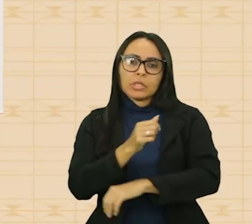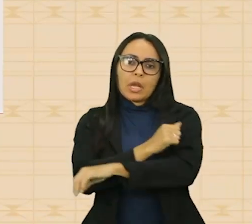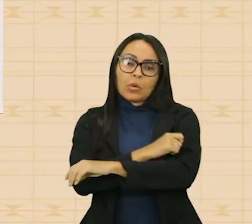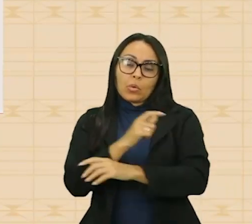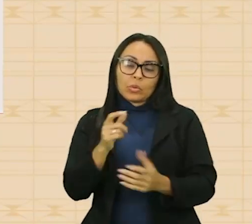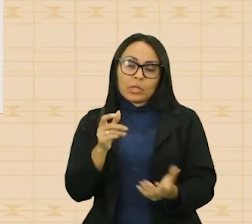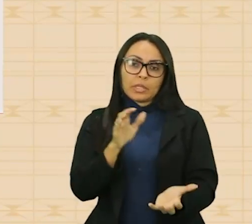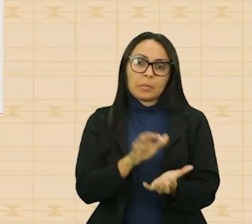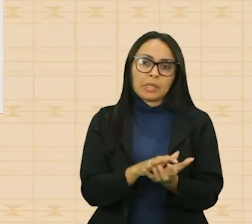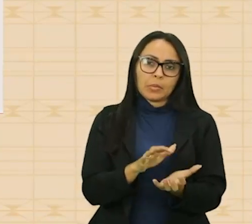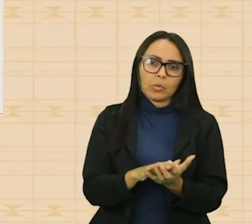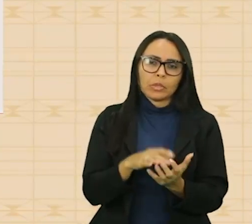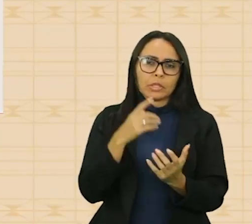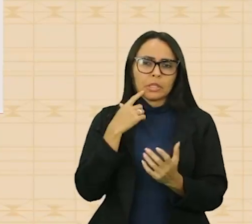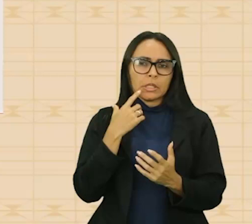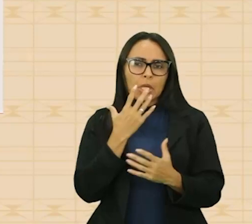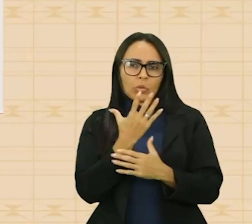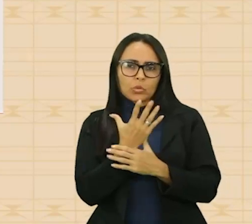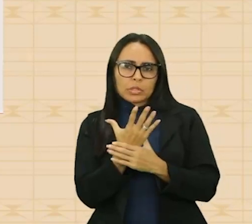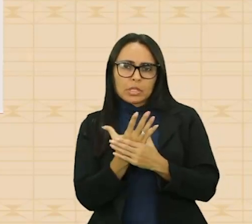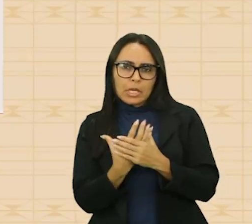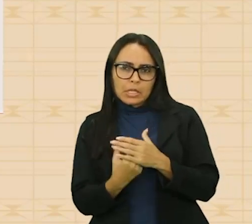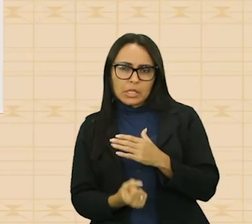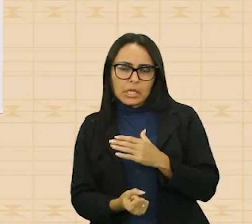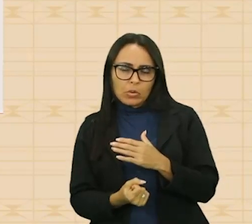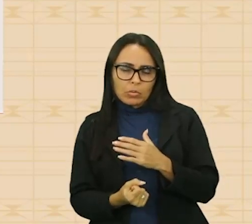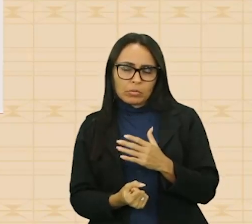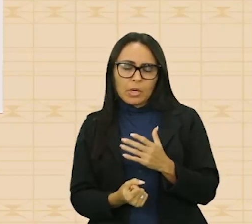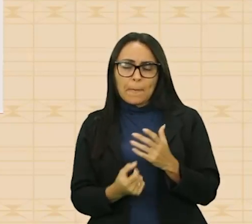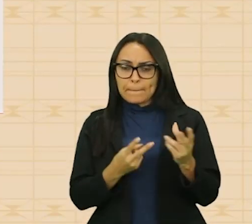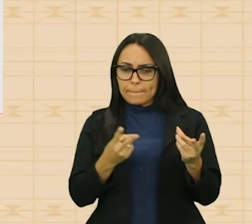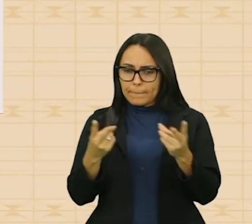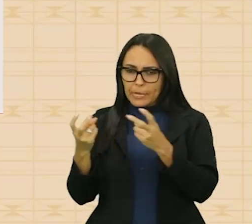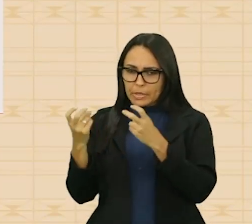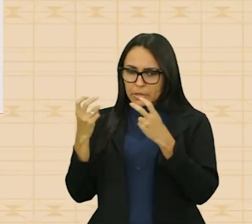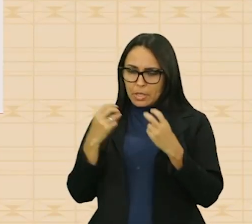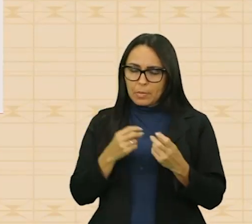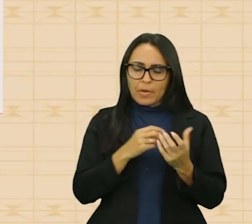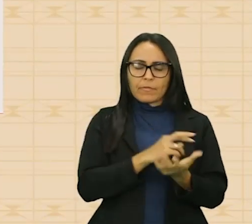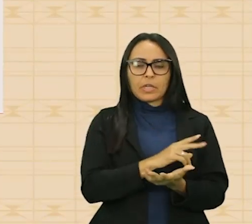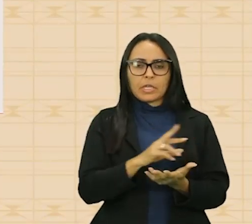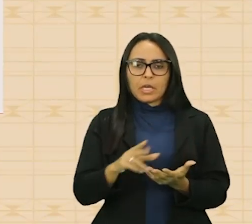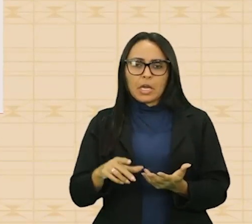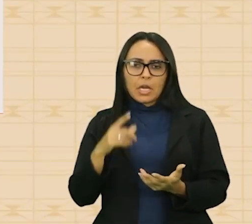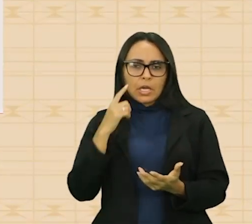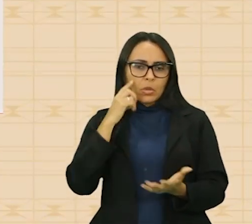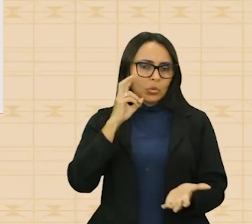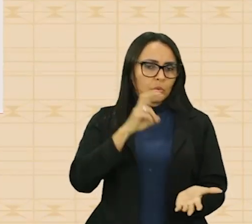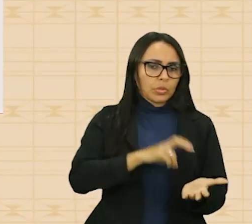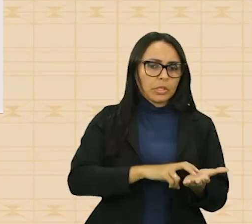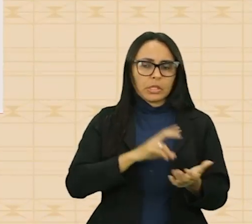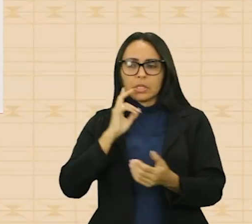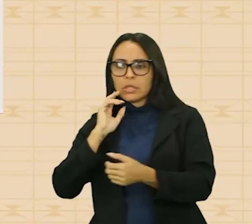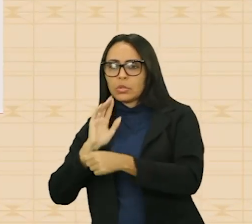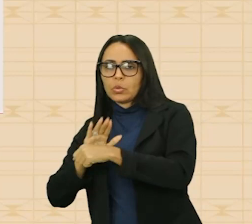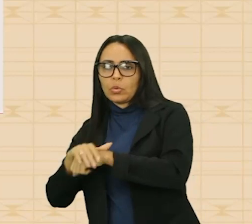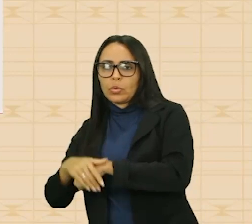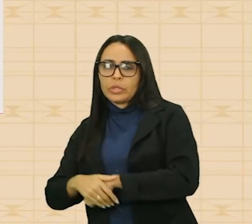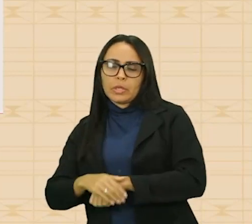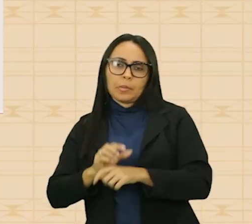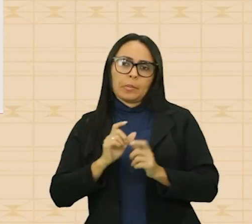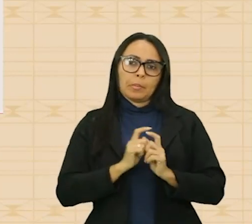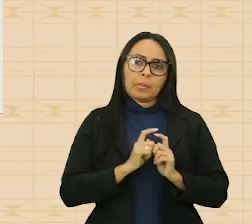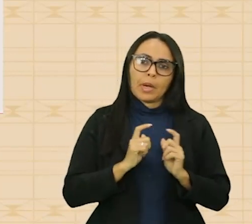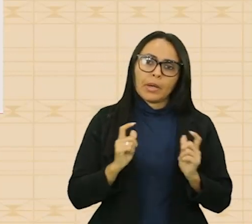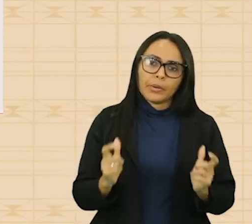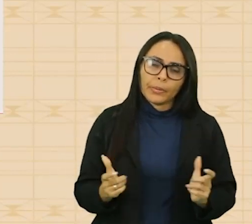está no sertão, perceba que a variação entre o dia e a noite, ela já é um pouquinho maior, né? Já